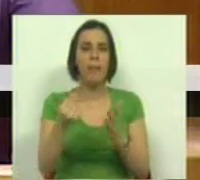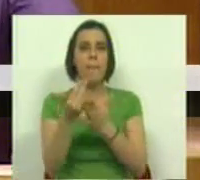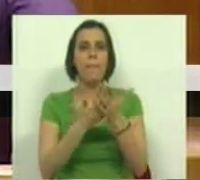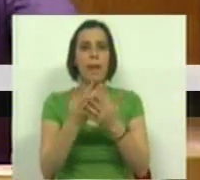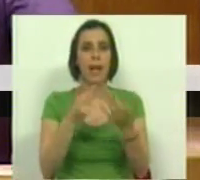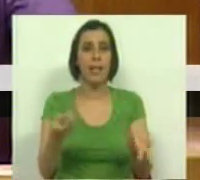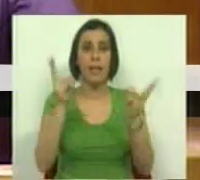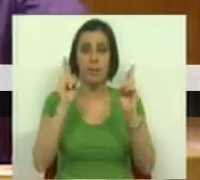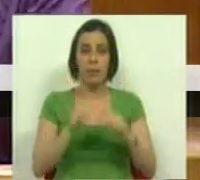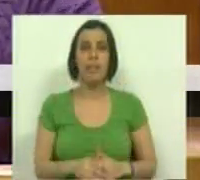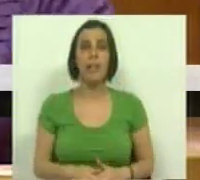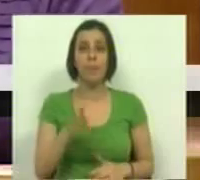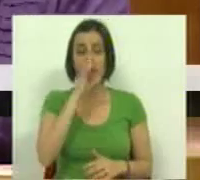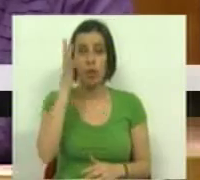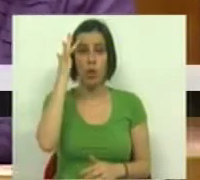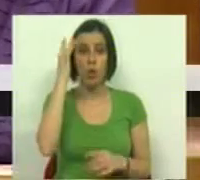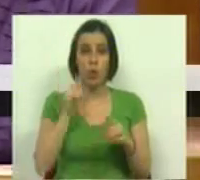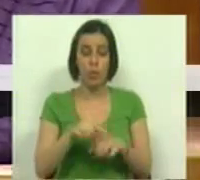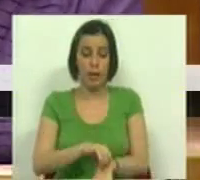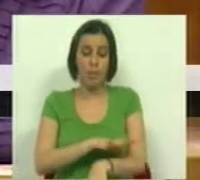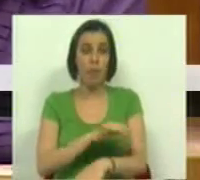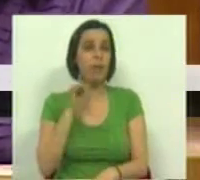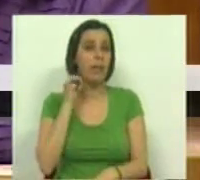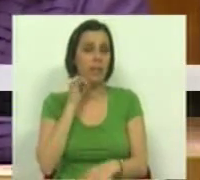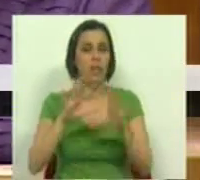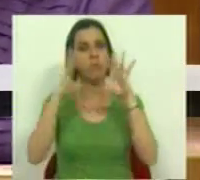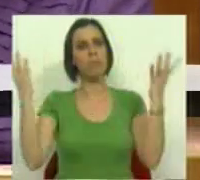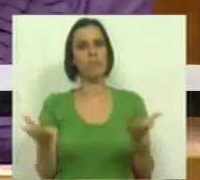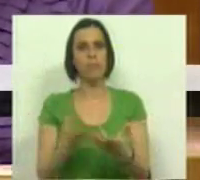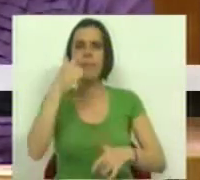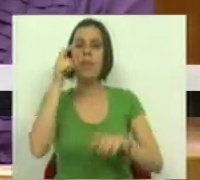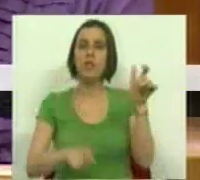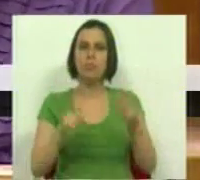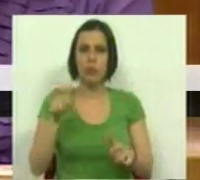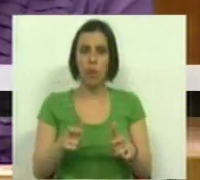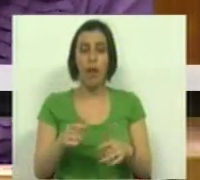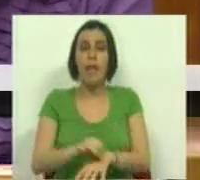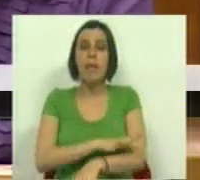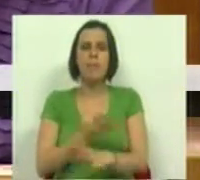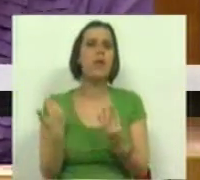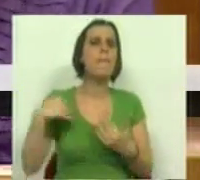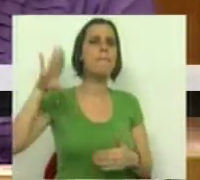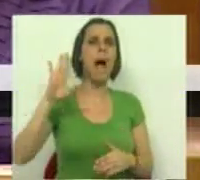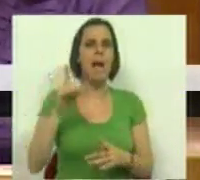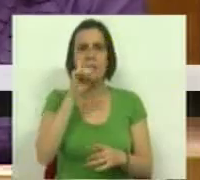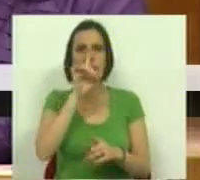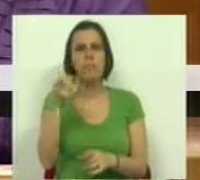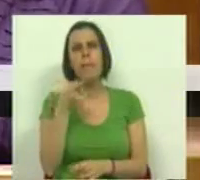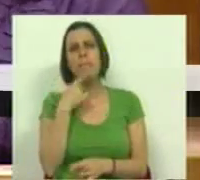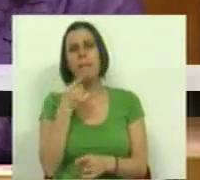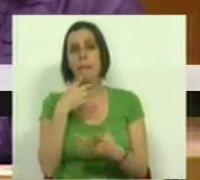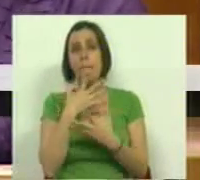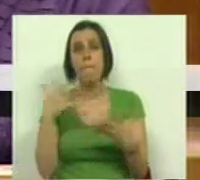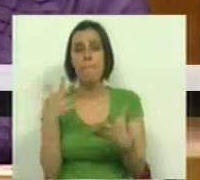mercado liberalizado. Se o número impressiona pela indiferença generalizada dos cidadãos, impressiona muito mais quando percebemos